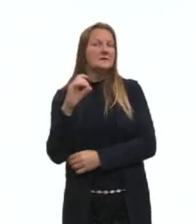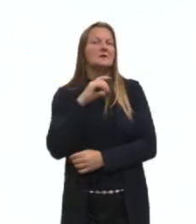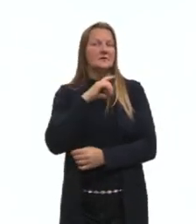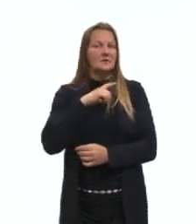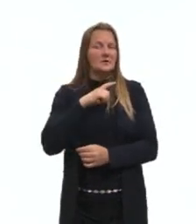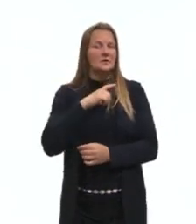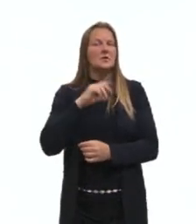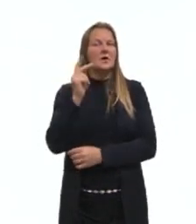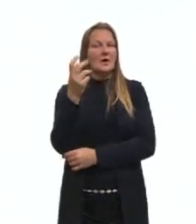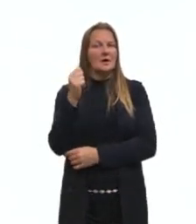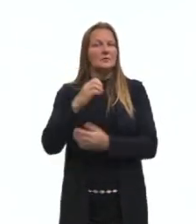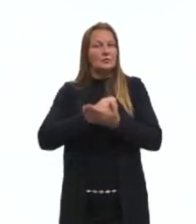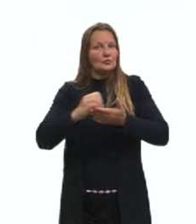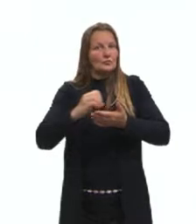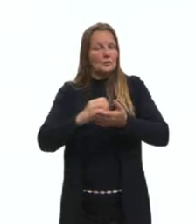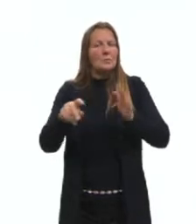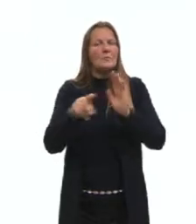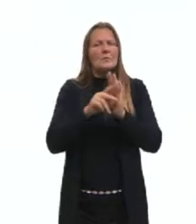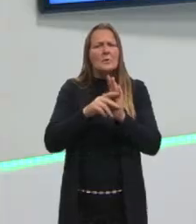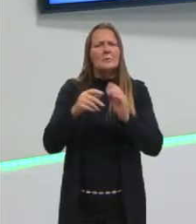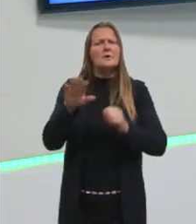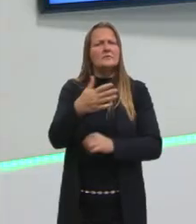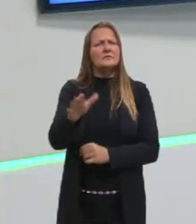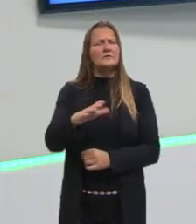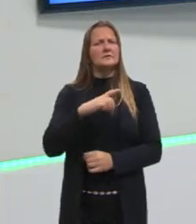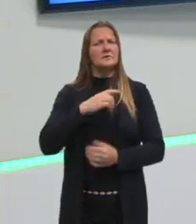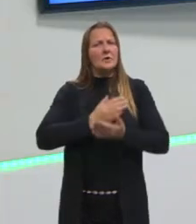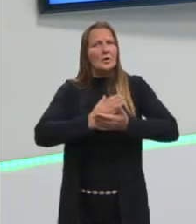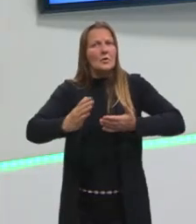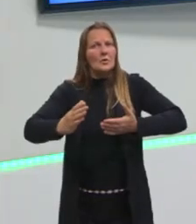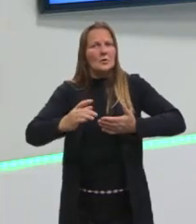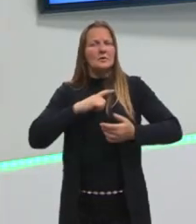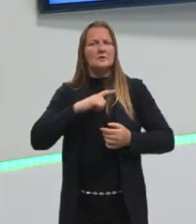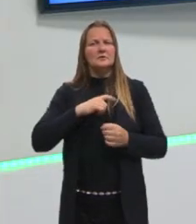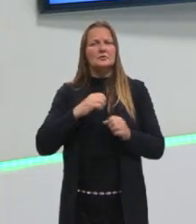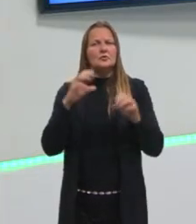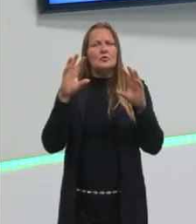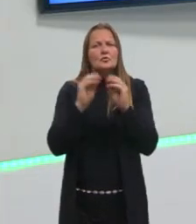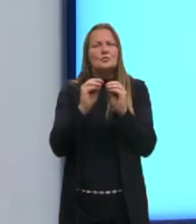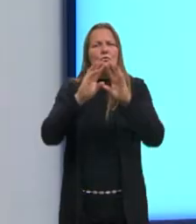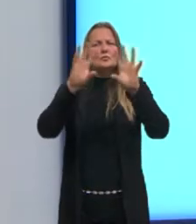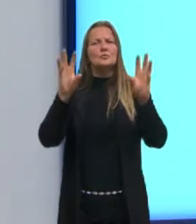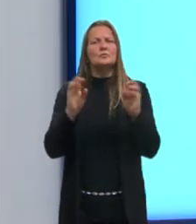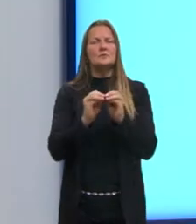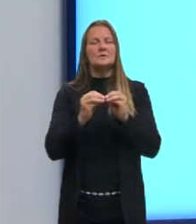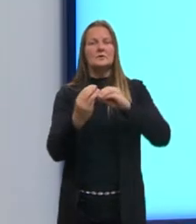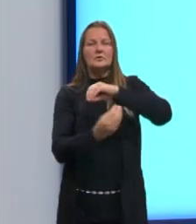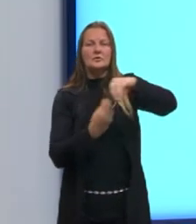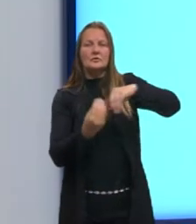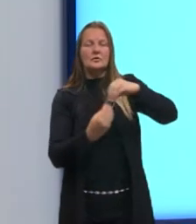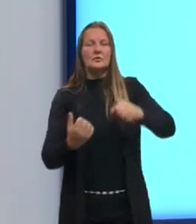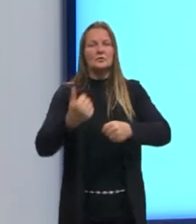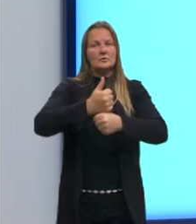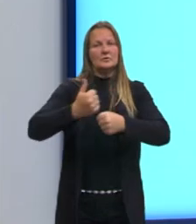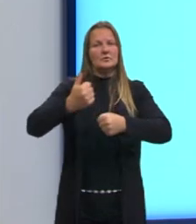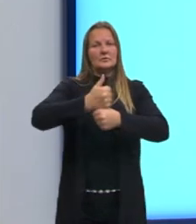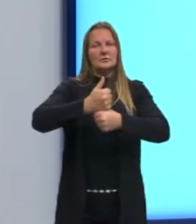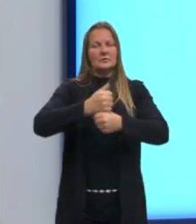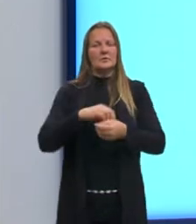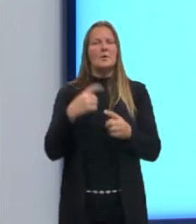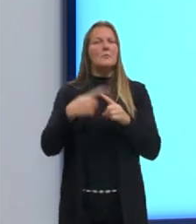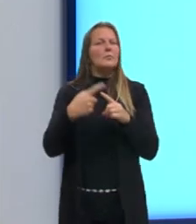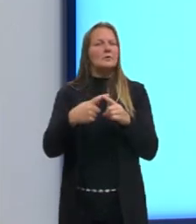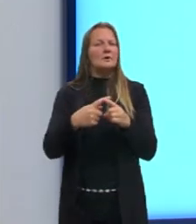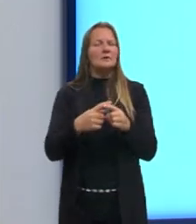dialetos orgânicos eles são formados a partir sintetizados a partir de uma reação de substituição porque